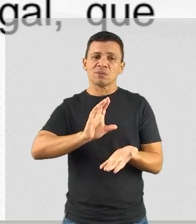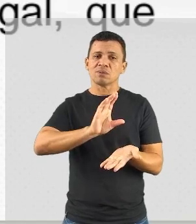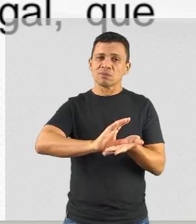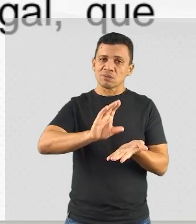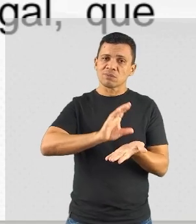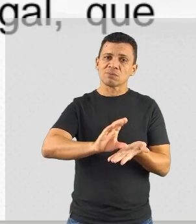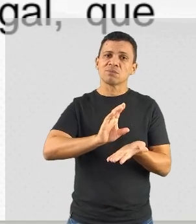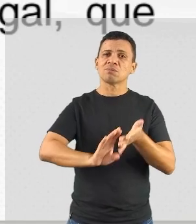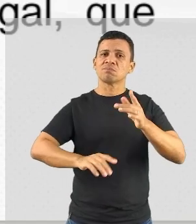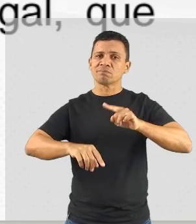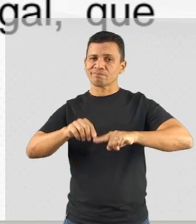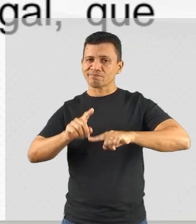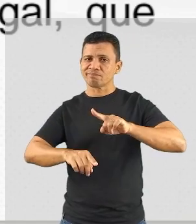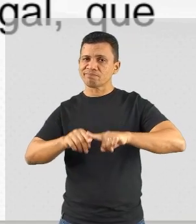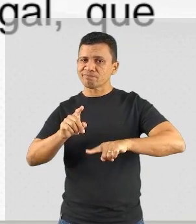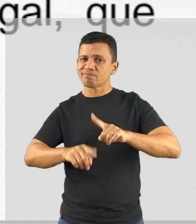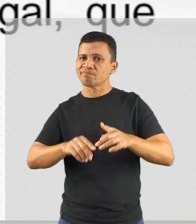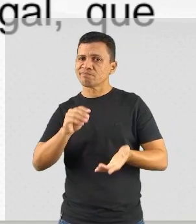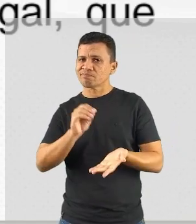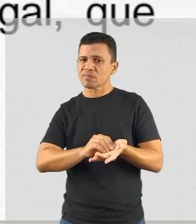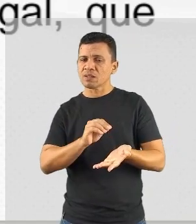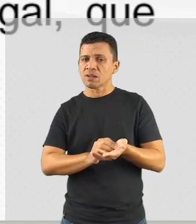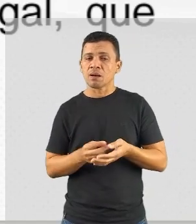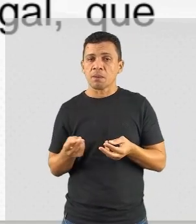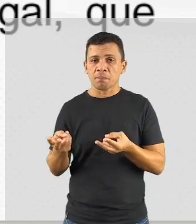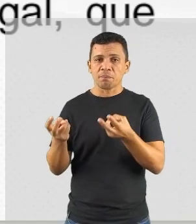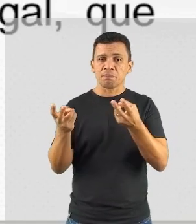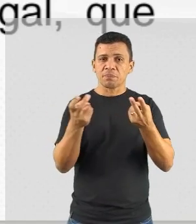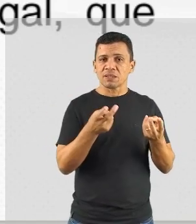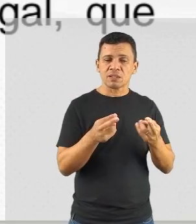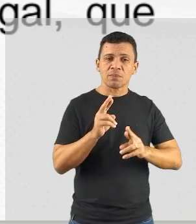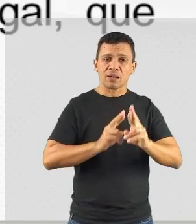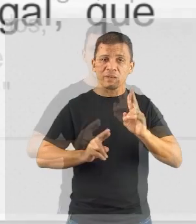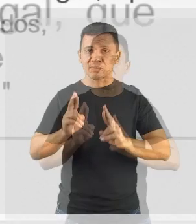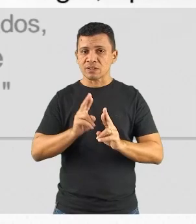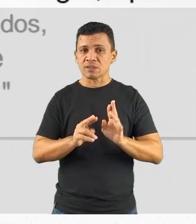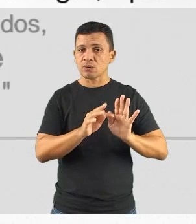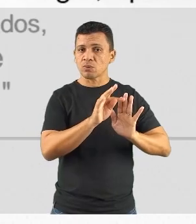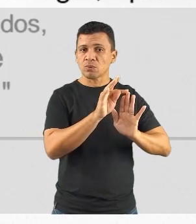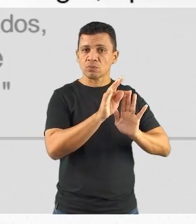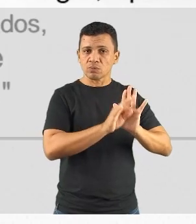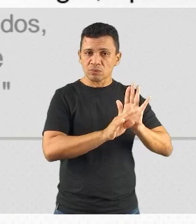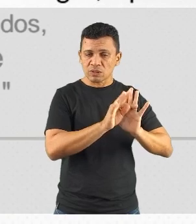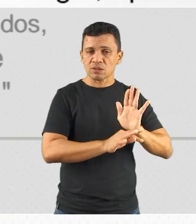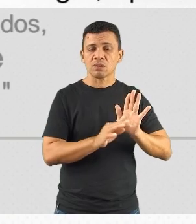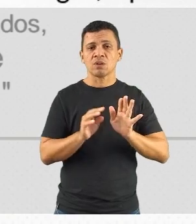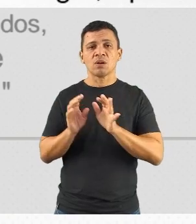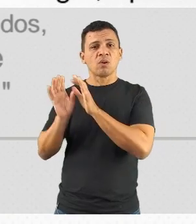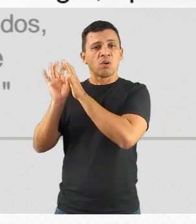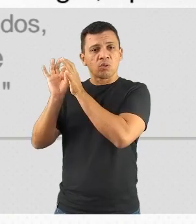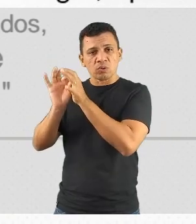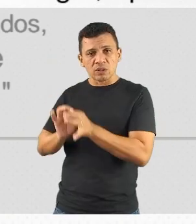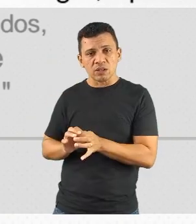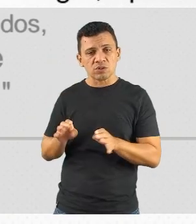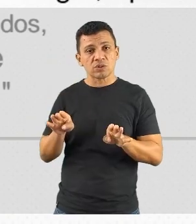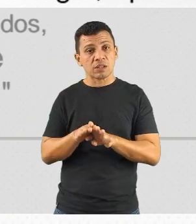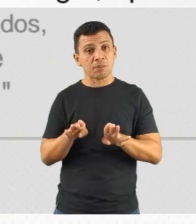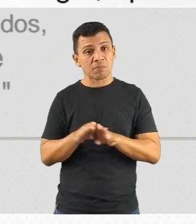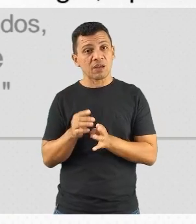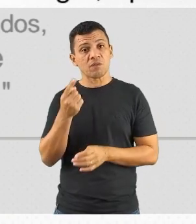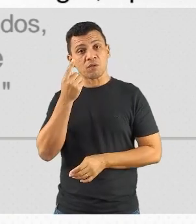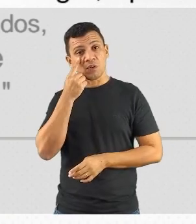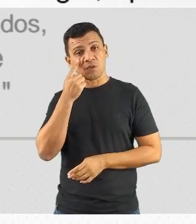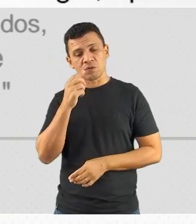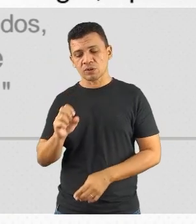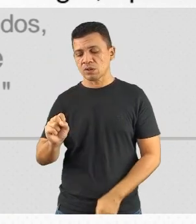gente percebe essa relação entre o contexto, a Covid, o que foi muito verificado, a questão do SUS. Então,